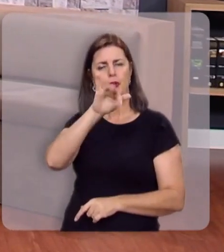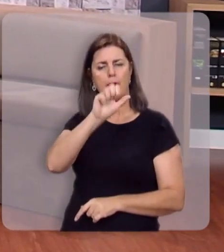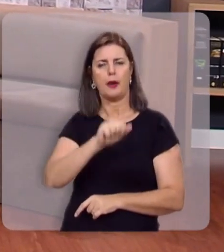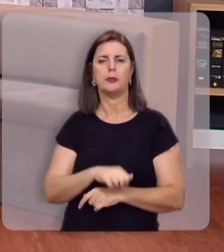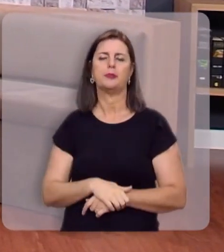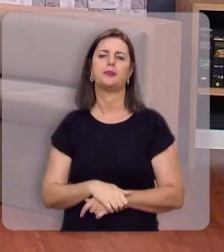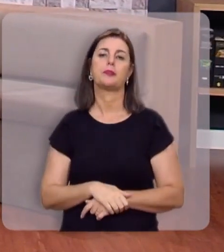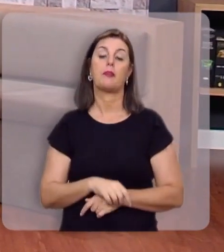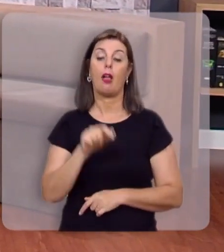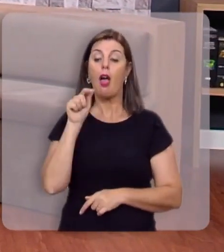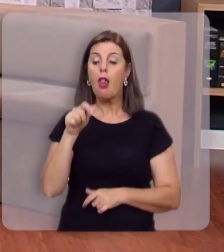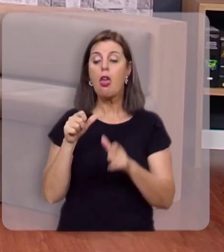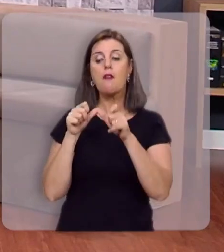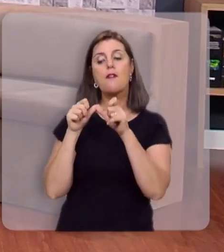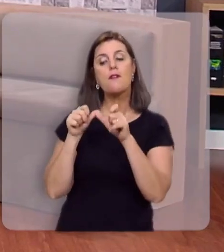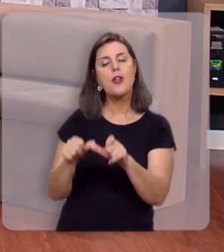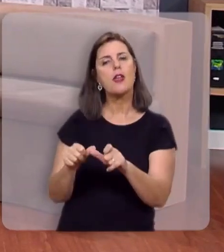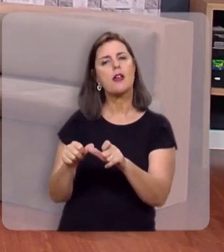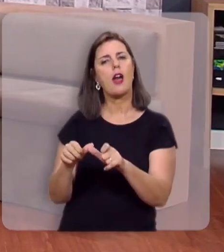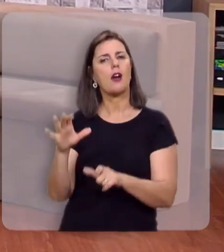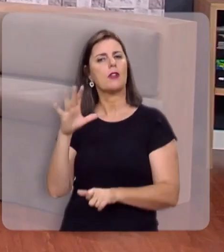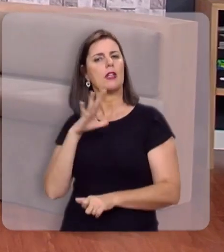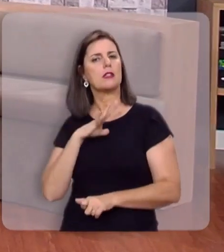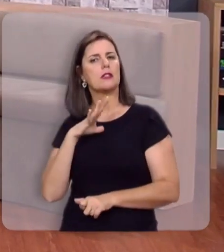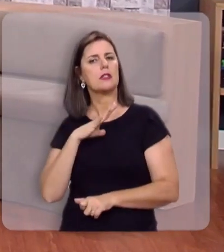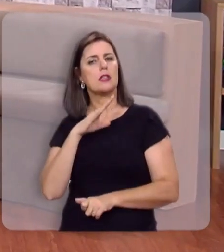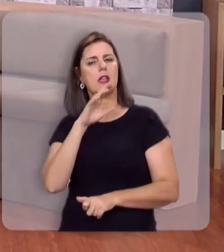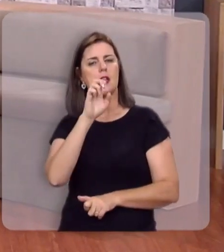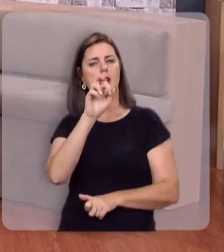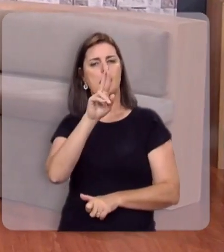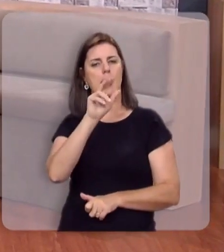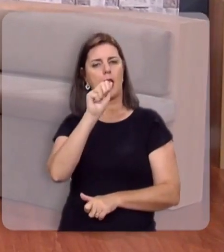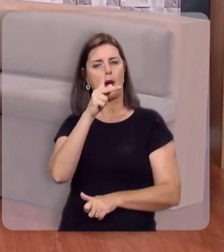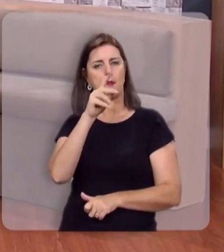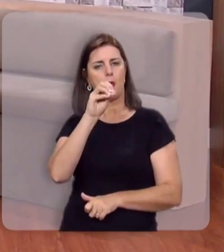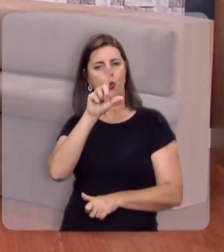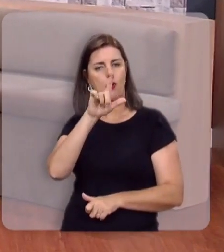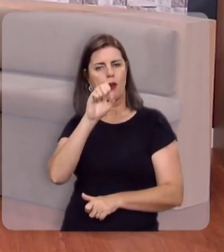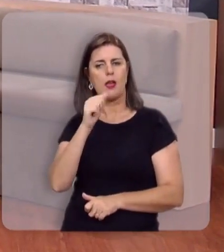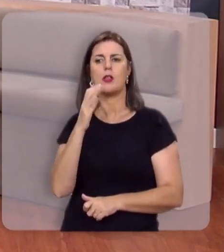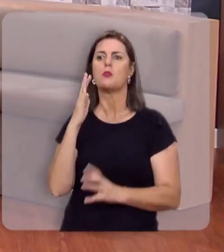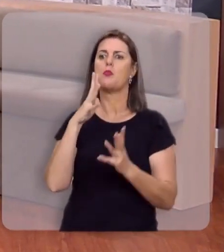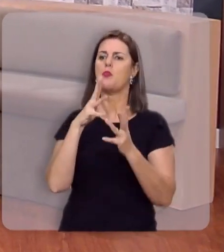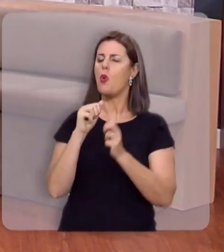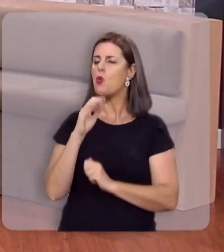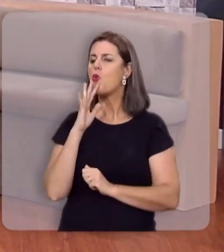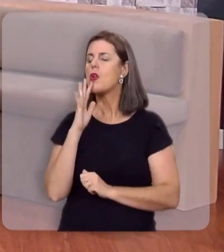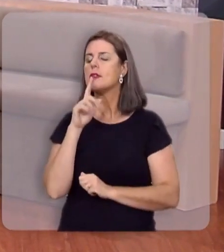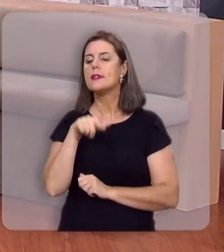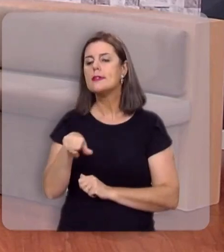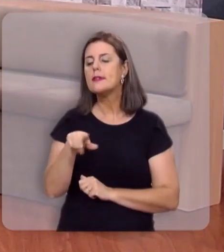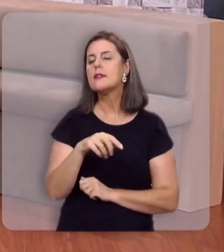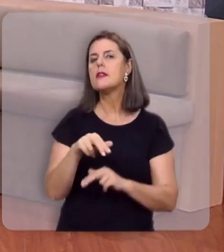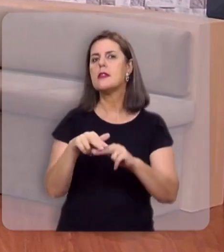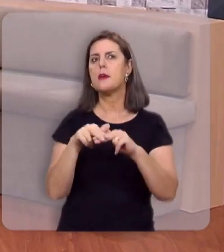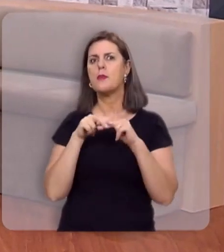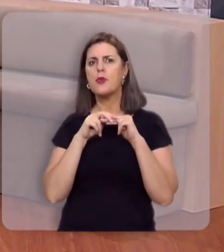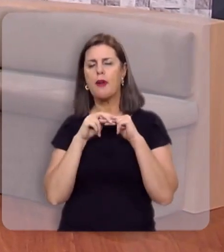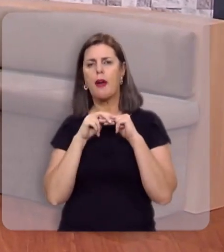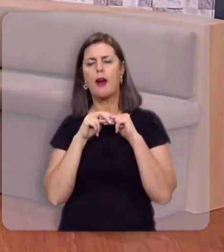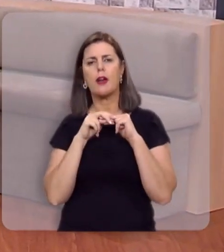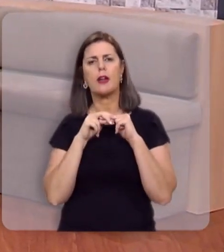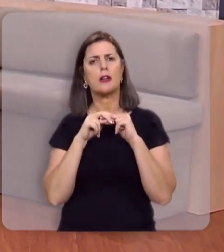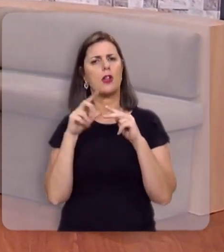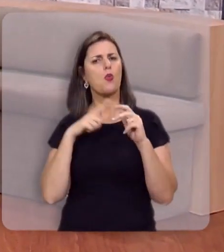asiática. Ali ficava a cidade de Hierápolis, que era mundialmente conhecida pela